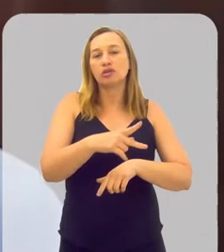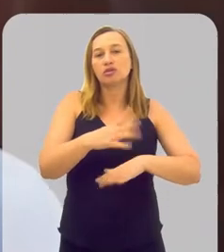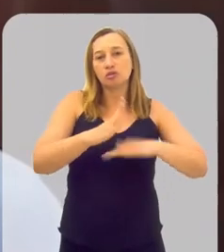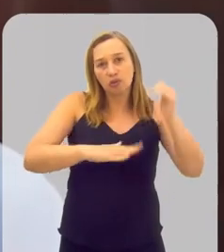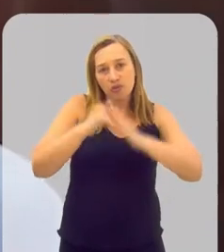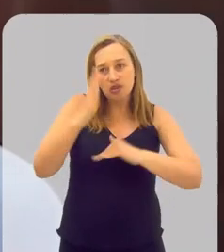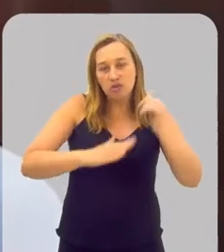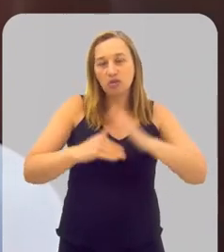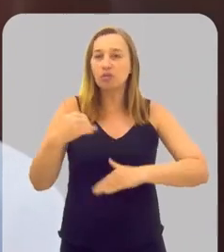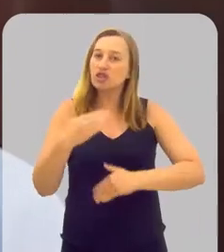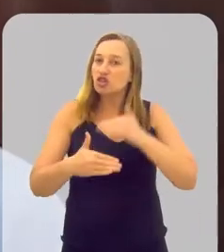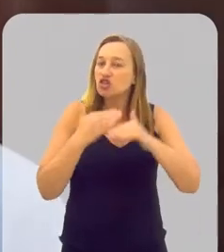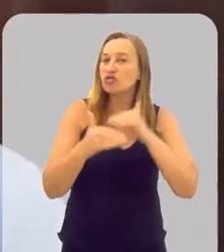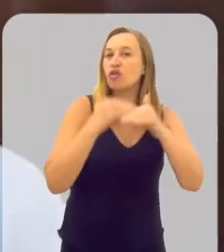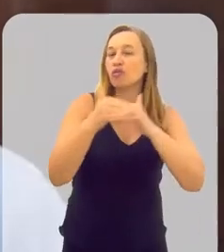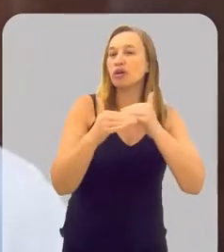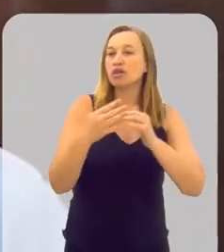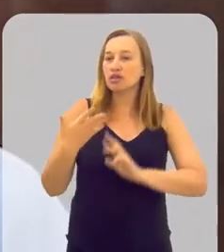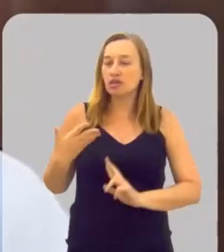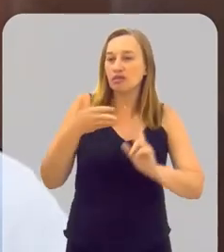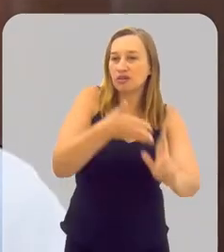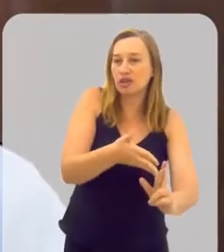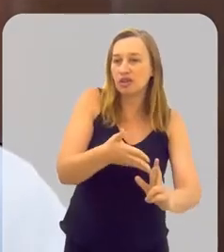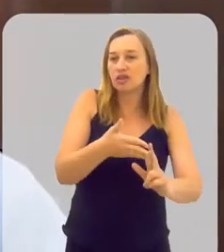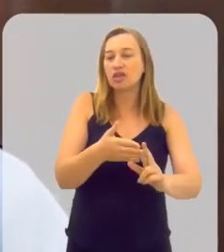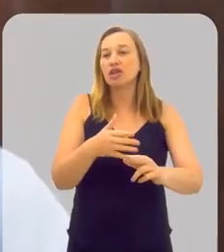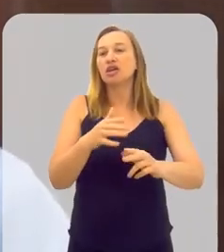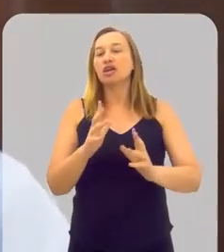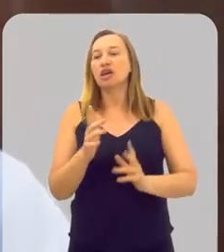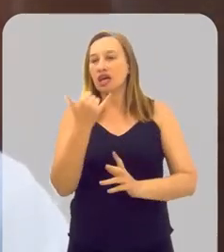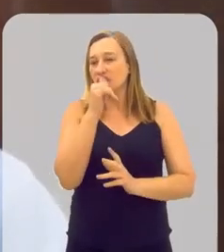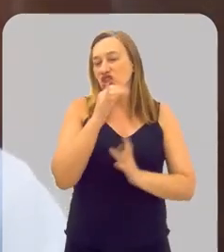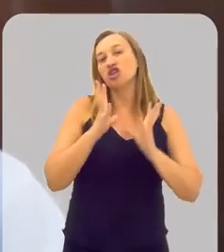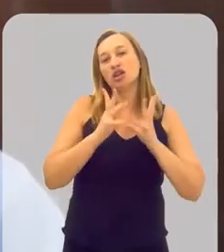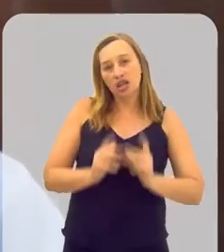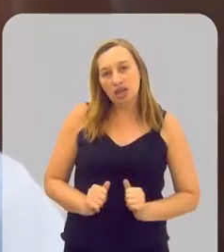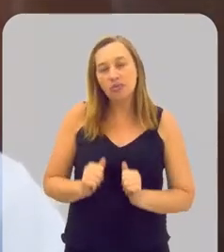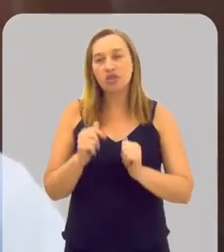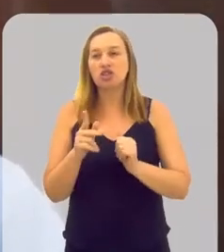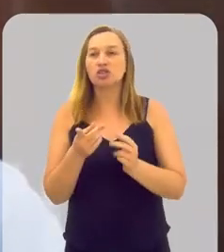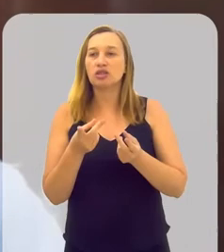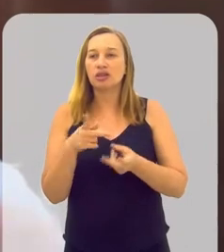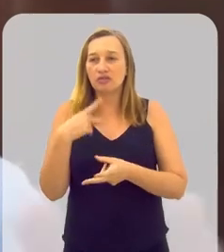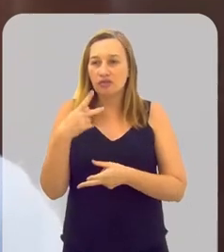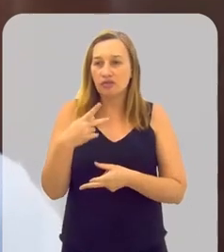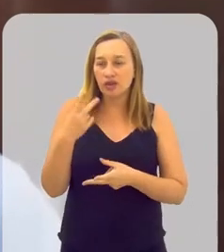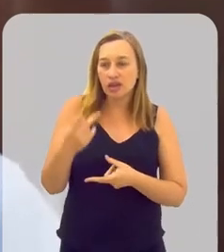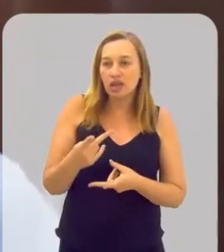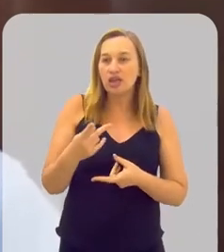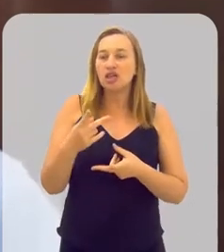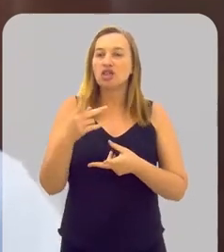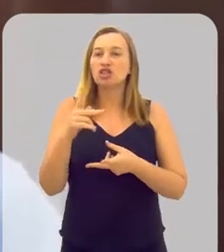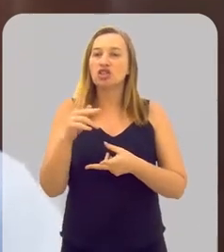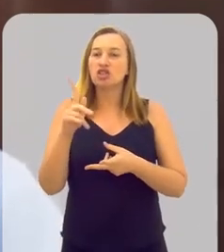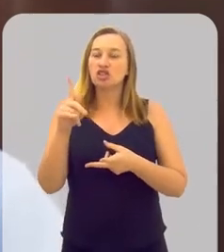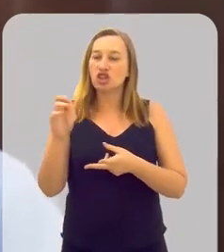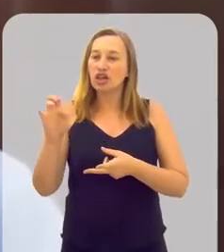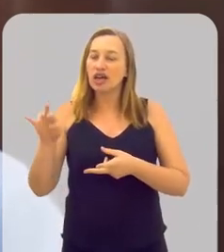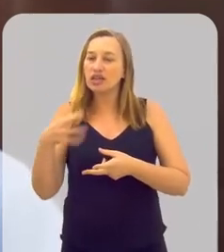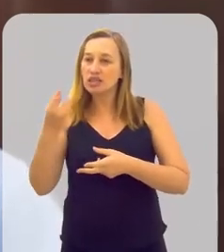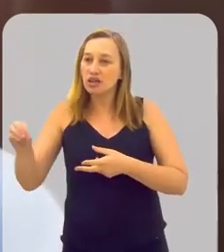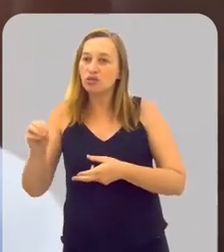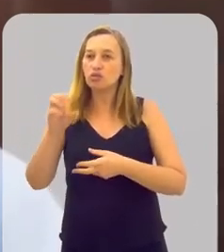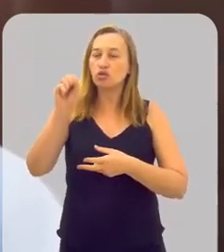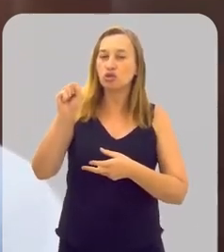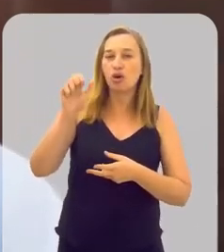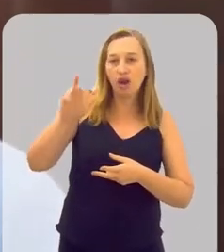capacitação do trabalhador. A gente desenvolveu um centro de referência em energias renováveis, olhando essa parte também de